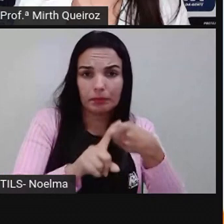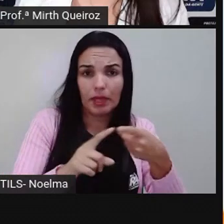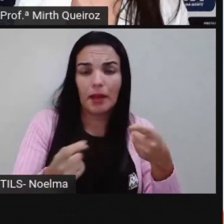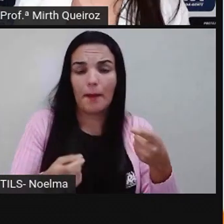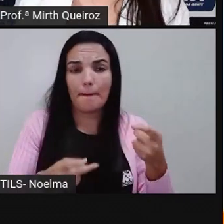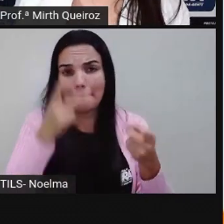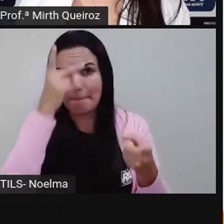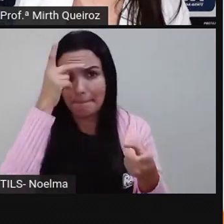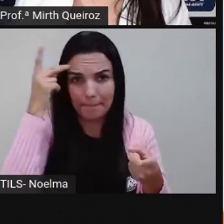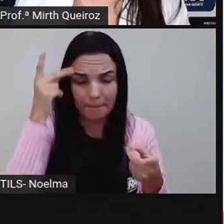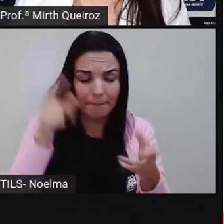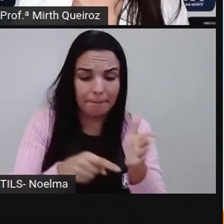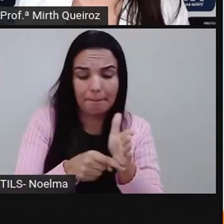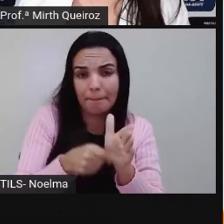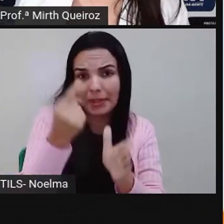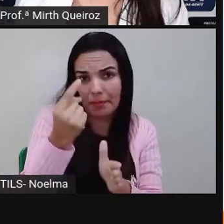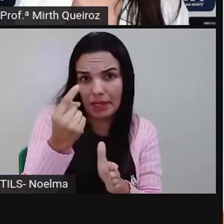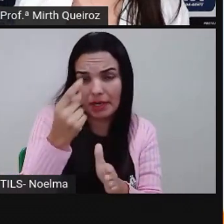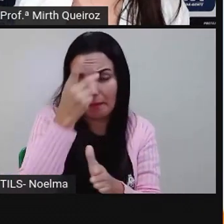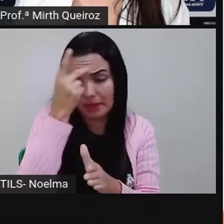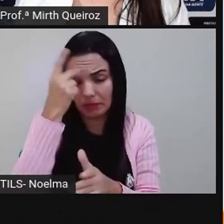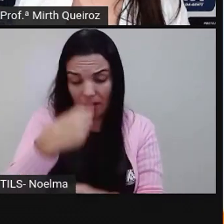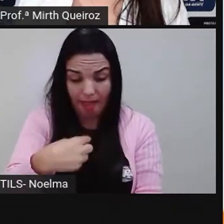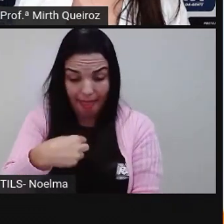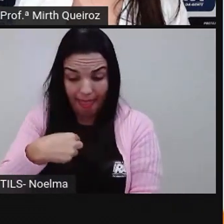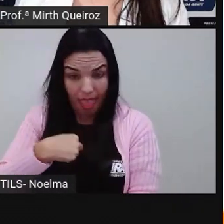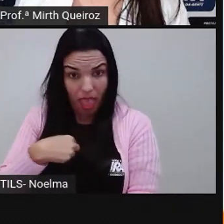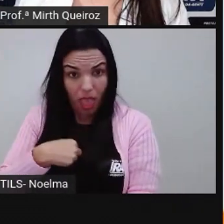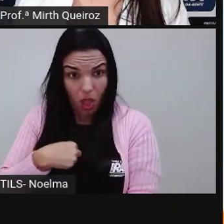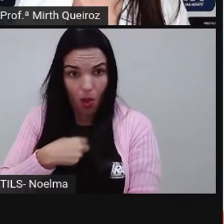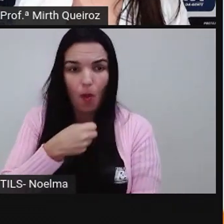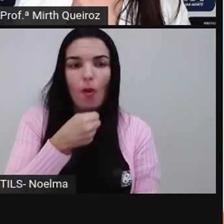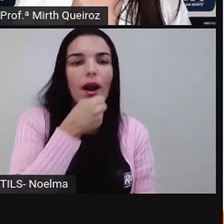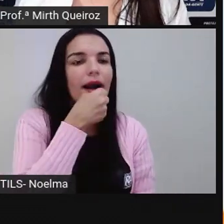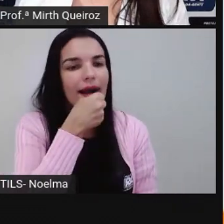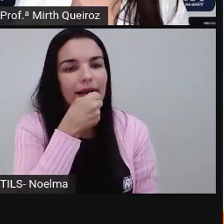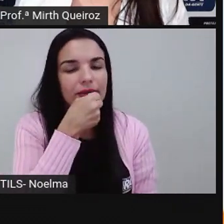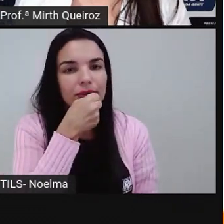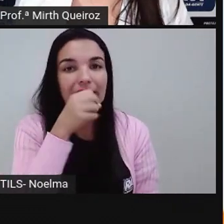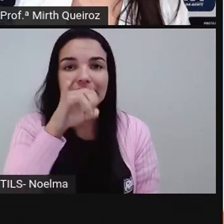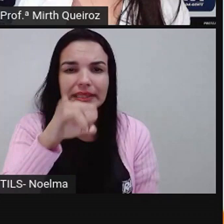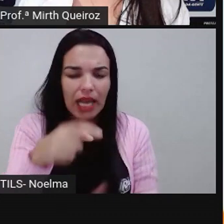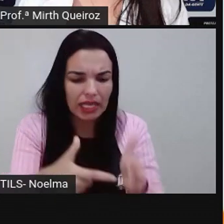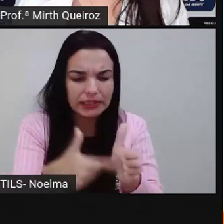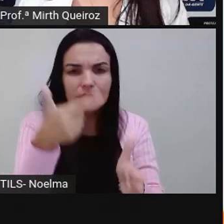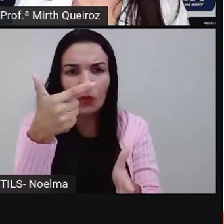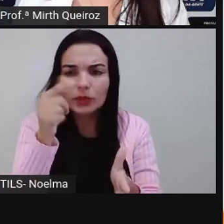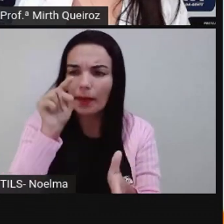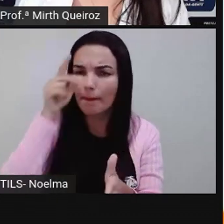eu canto. Se for a segunda pessoa, tu